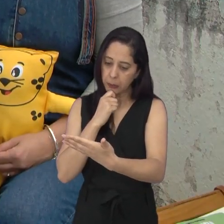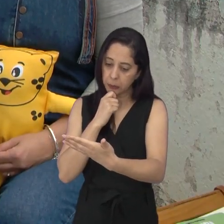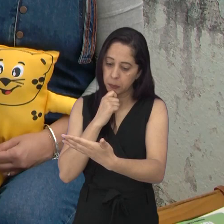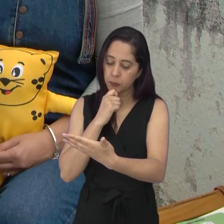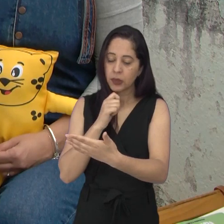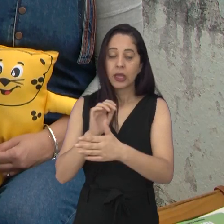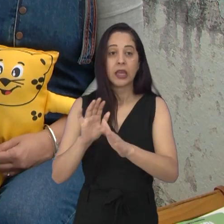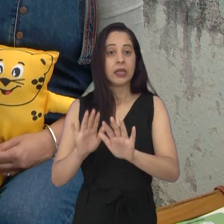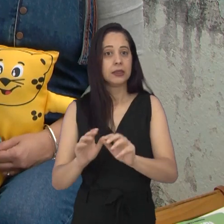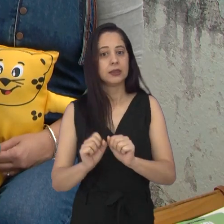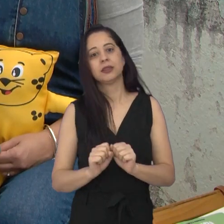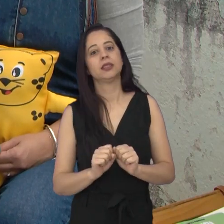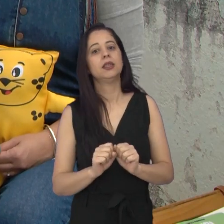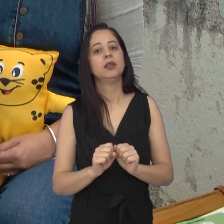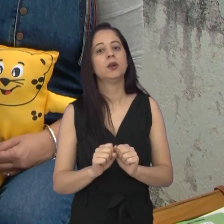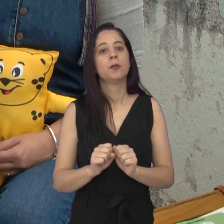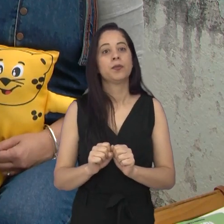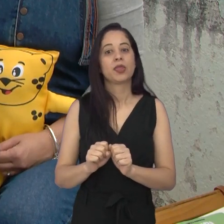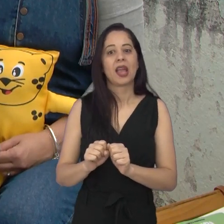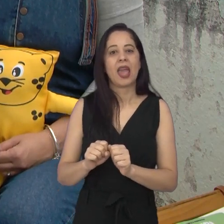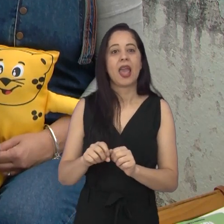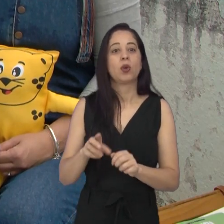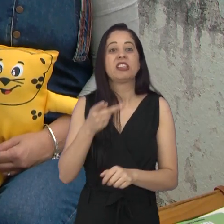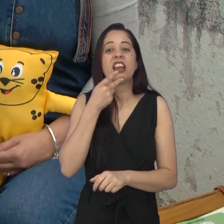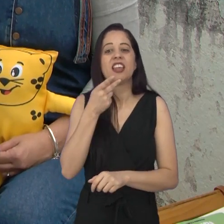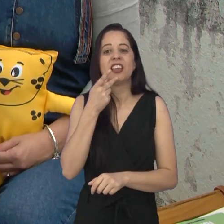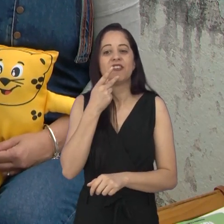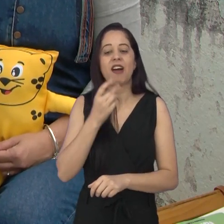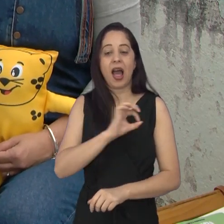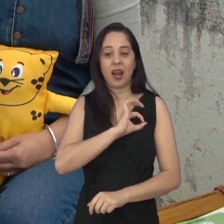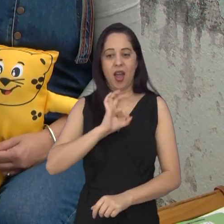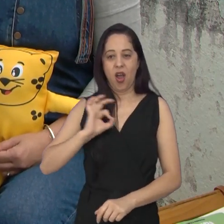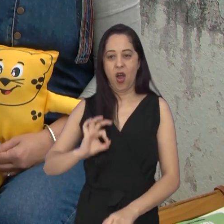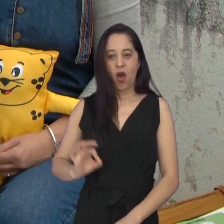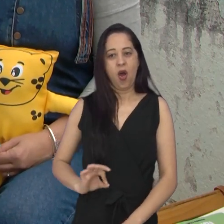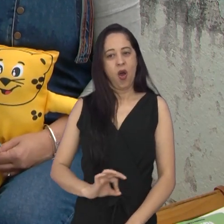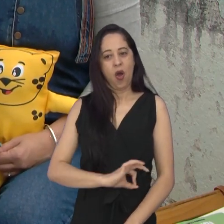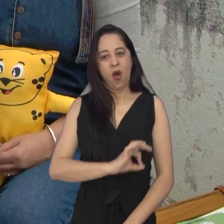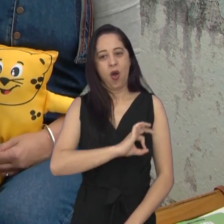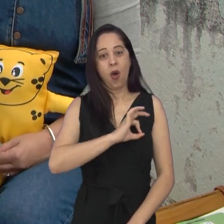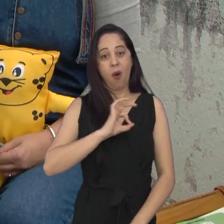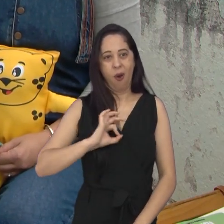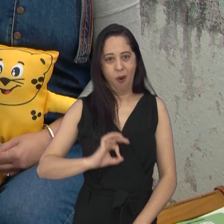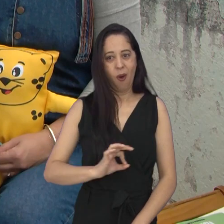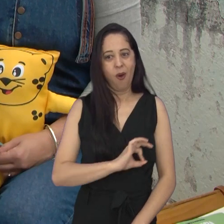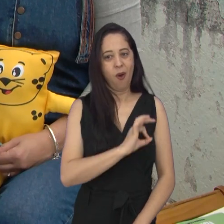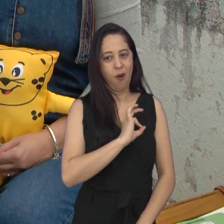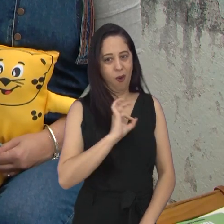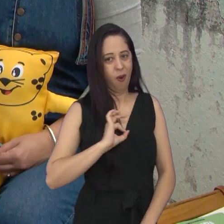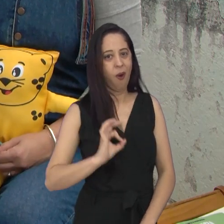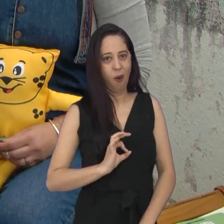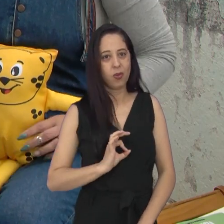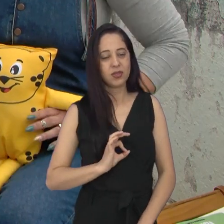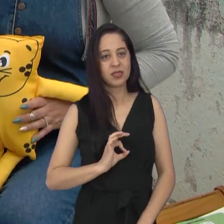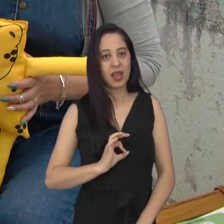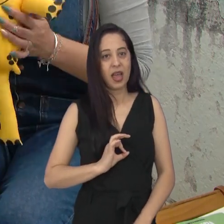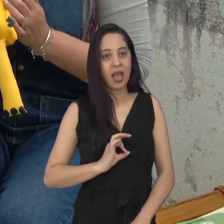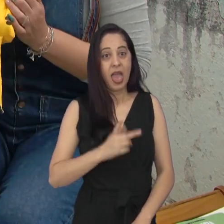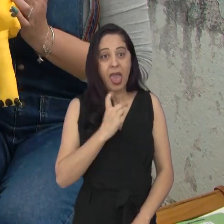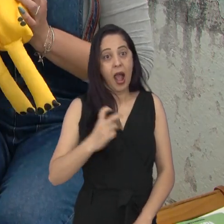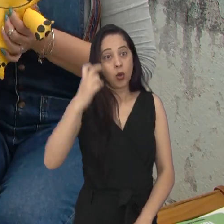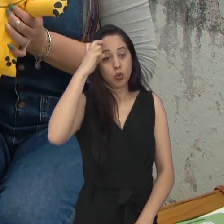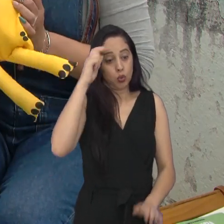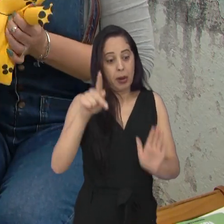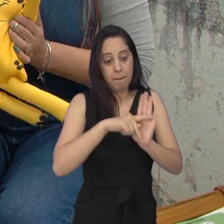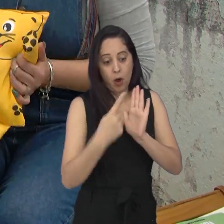está vivendo isso. Então, quando ele fala de uma onça, quando ele fala de um saci, ele está falando de uma cultura que está aqui perto